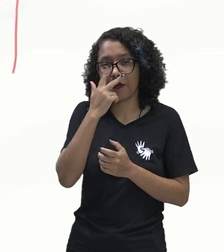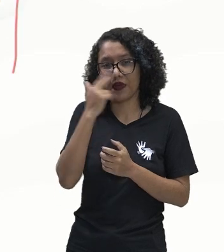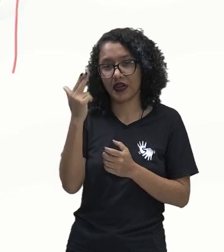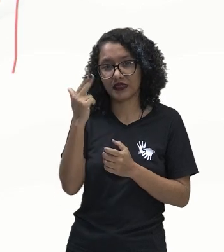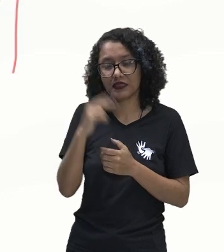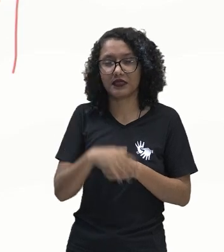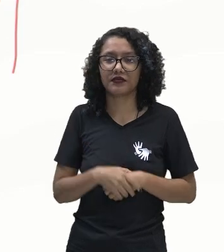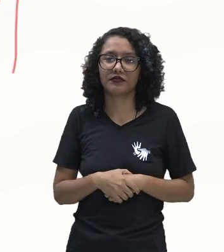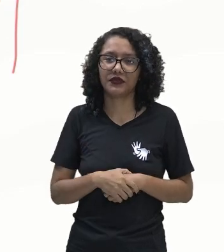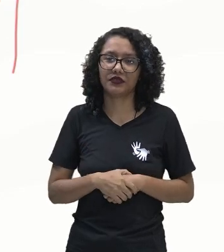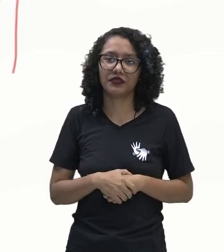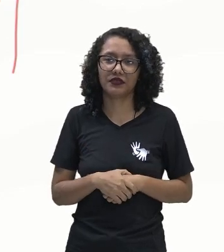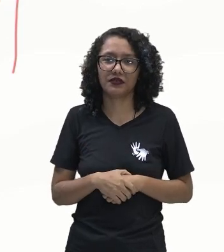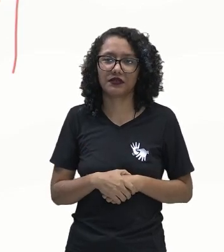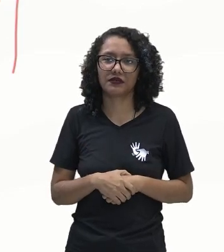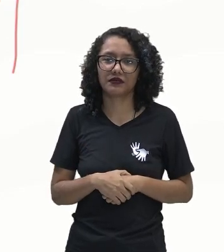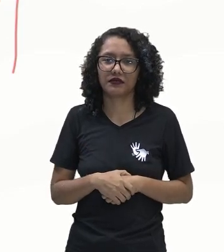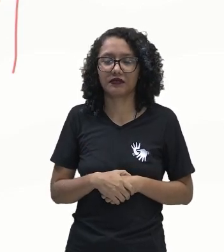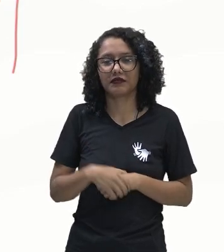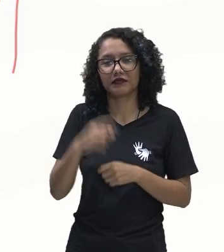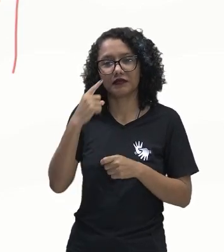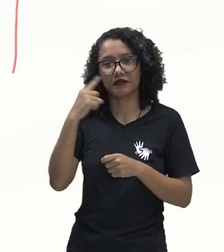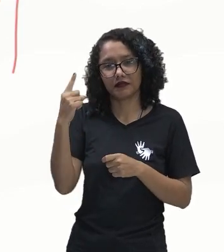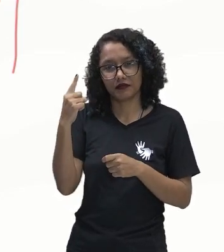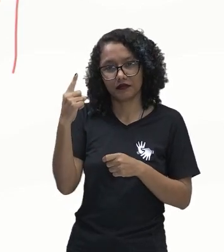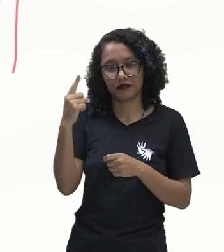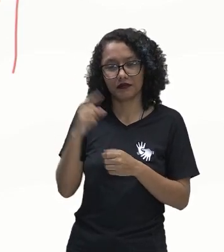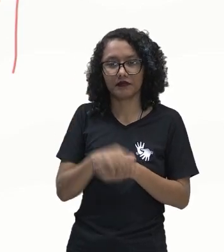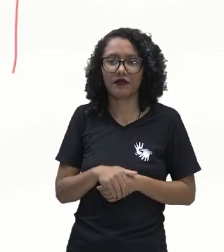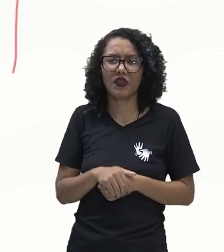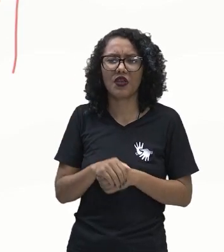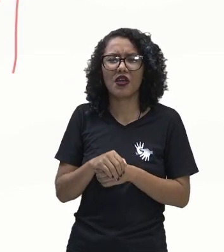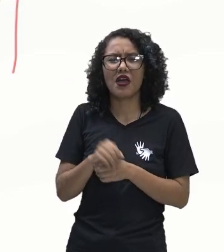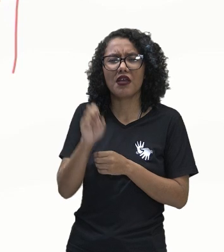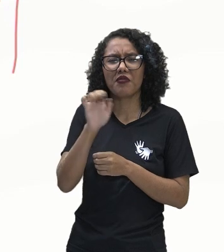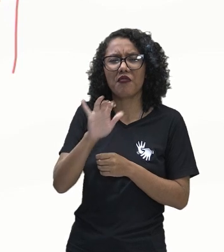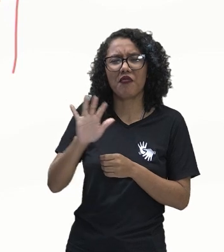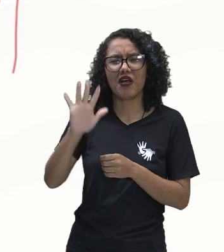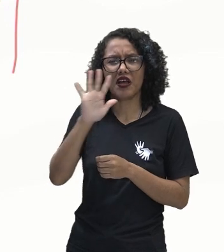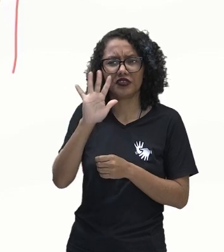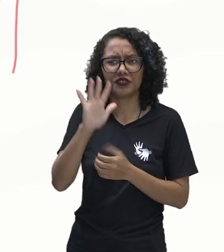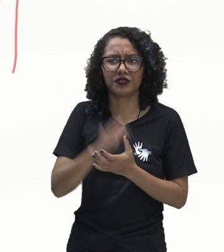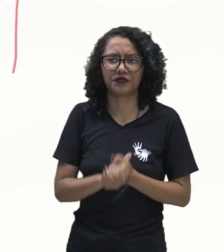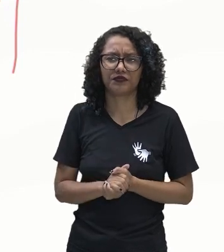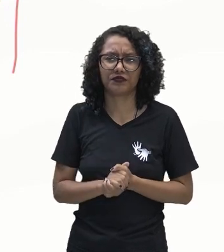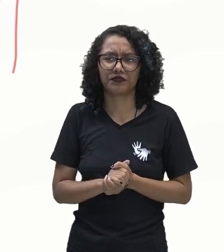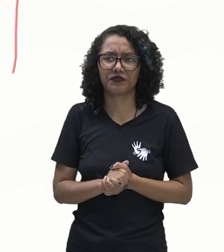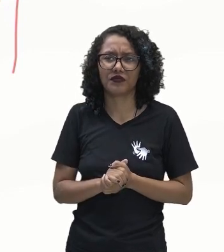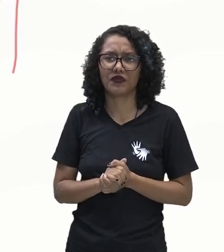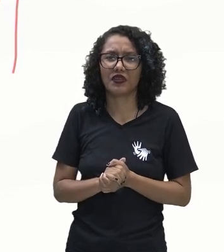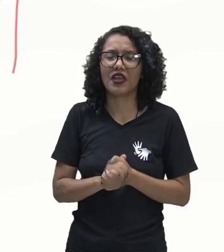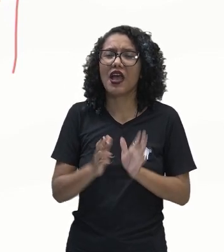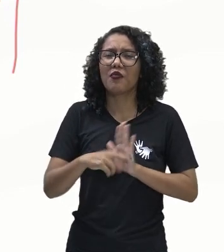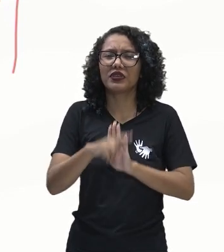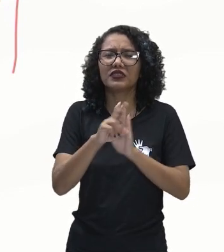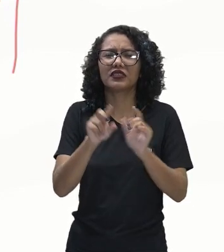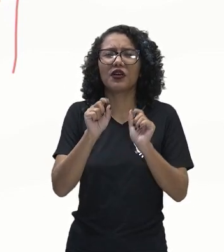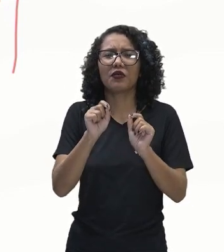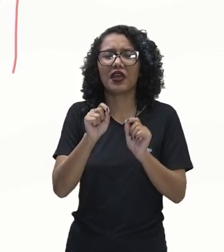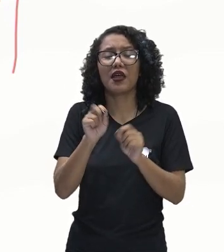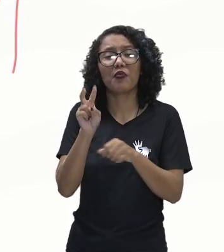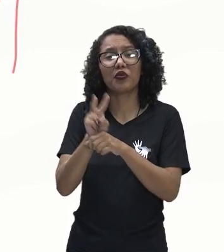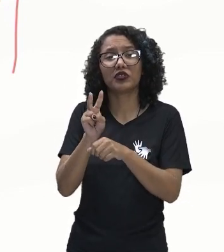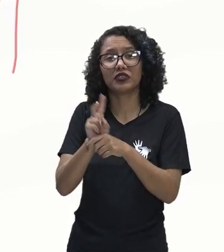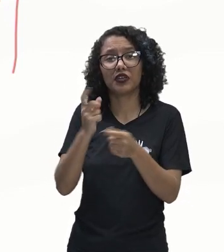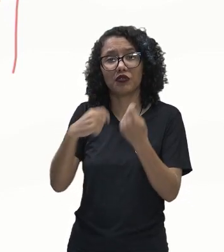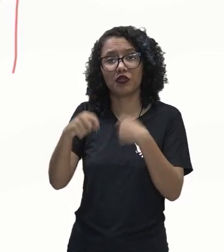cadeado. Qual seria a ideia dessa imagem? Justamente de proteger a economia de um território. Quando se